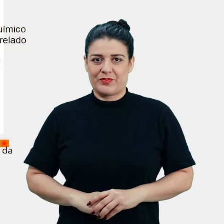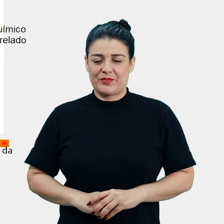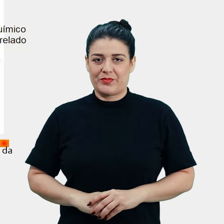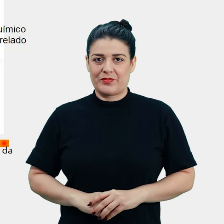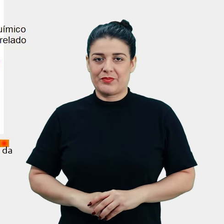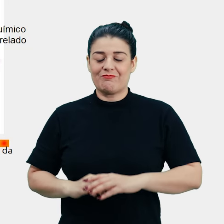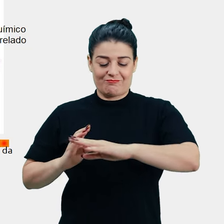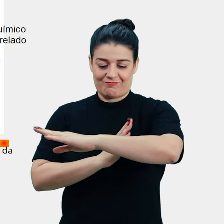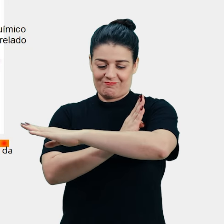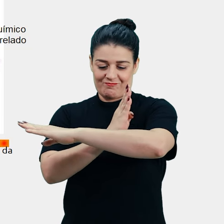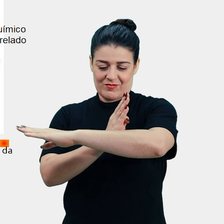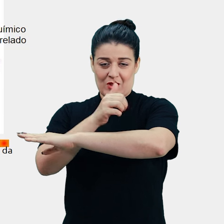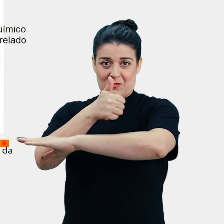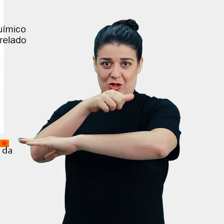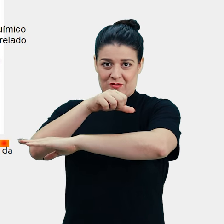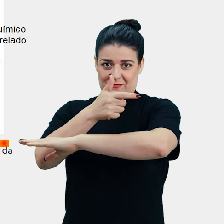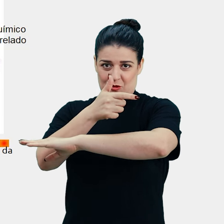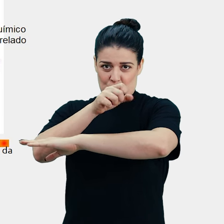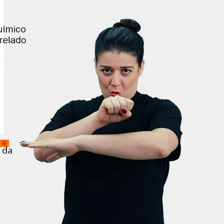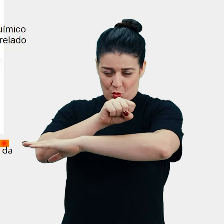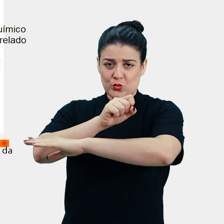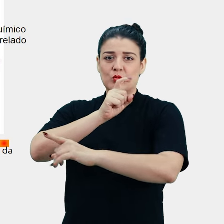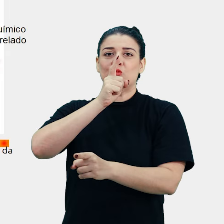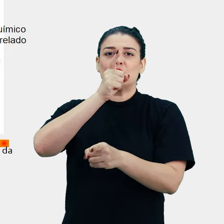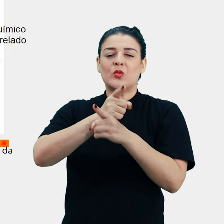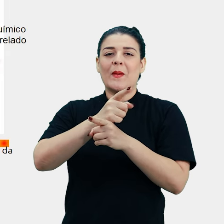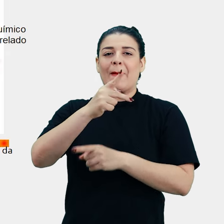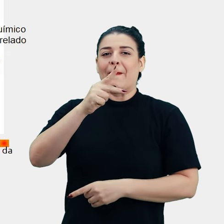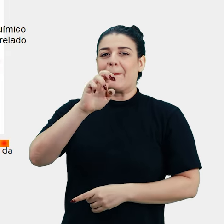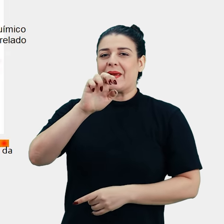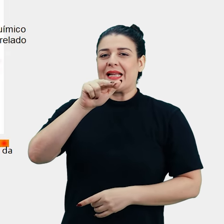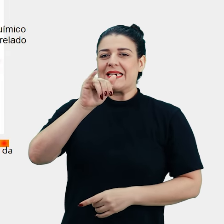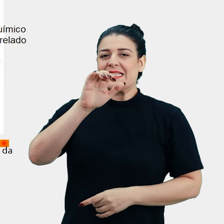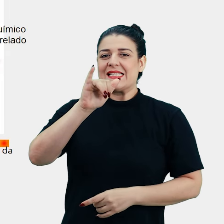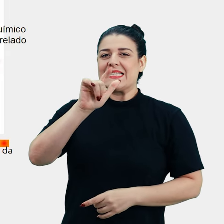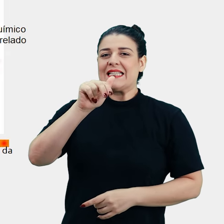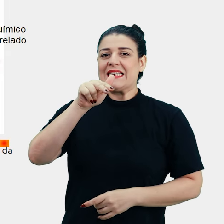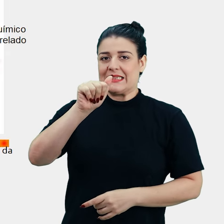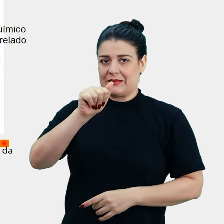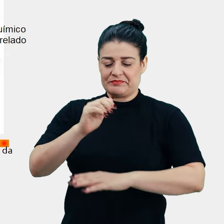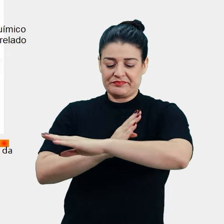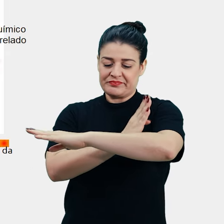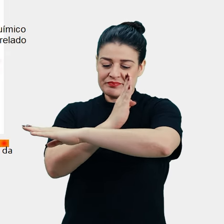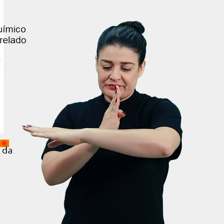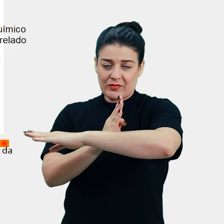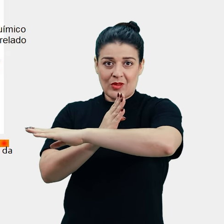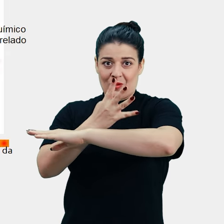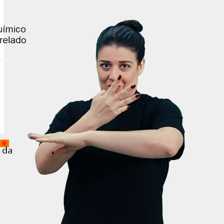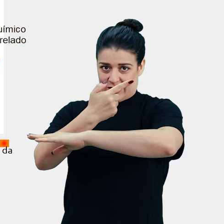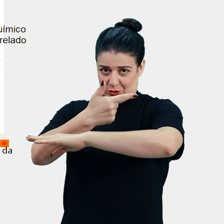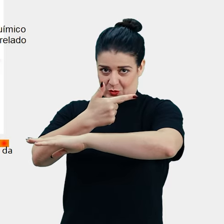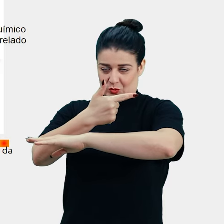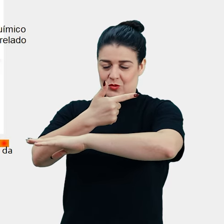Em 1928, houve a descoberta da penicilina. Lá em